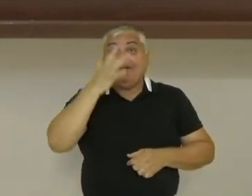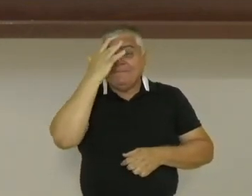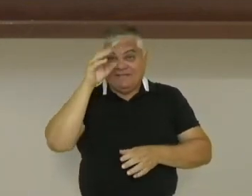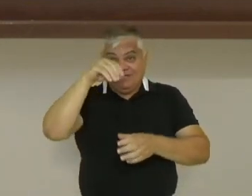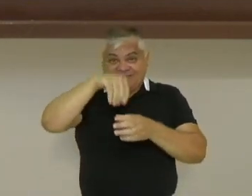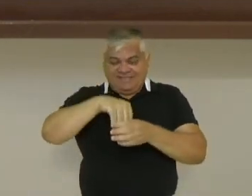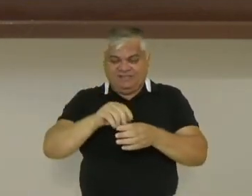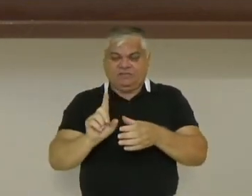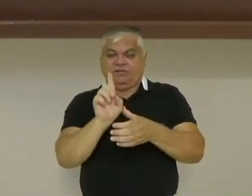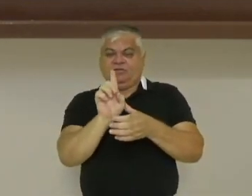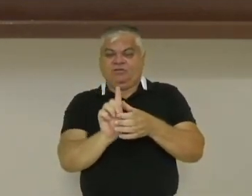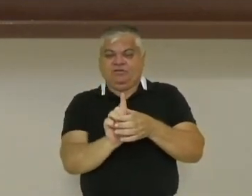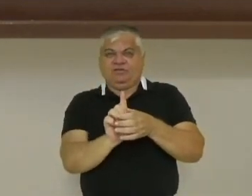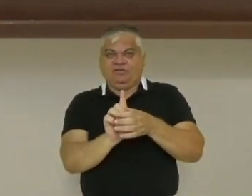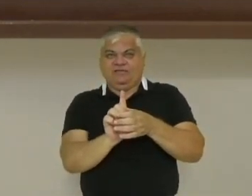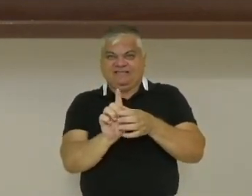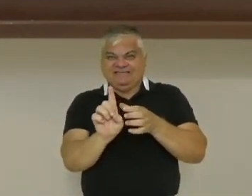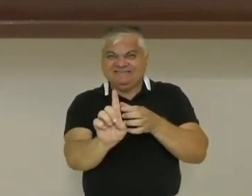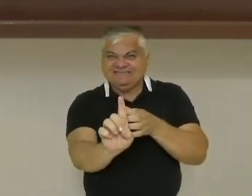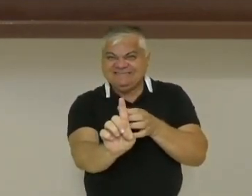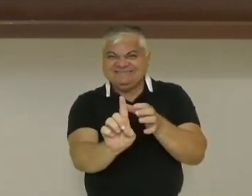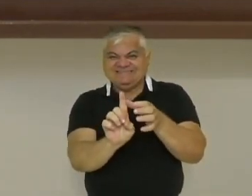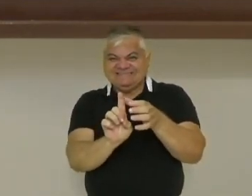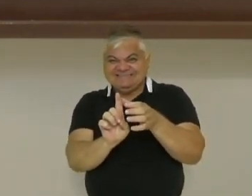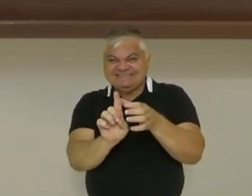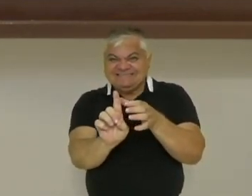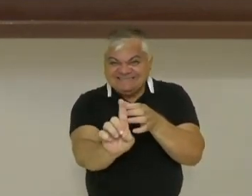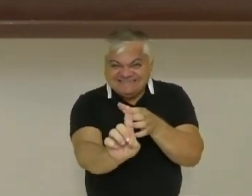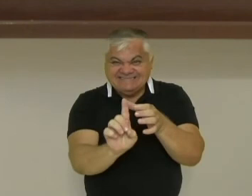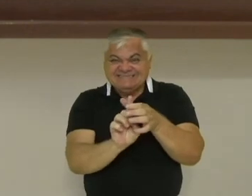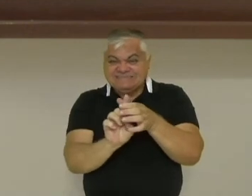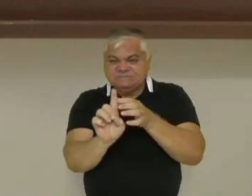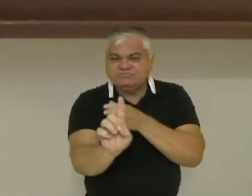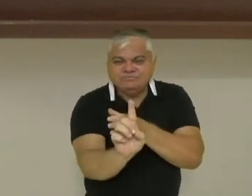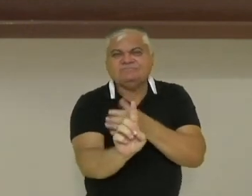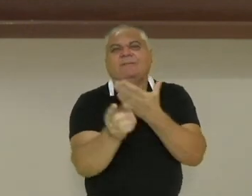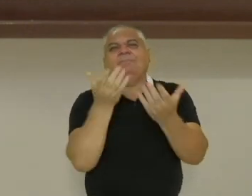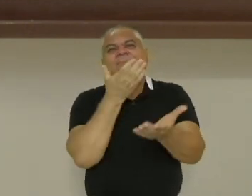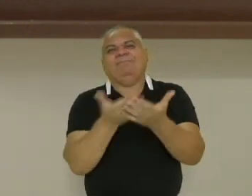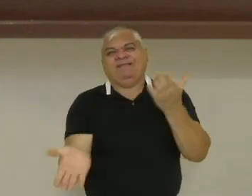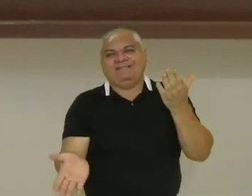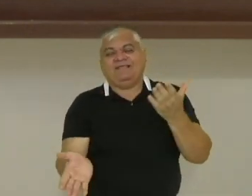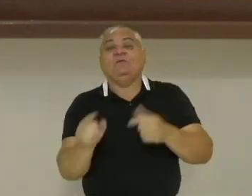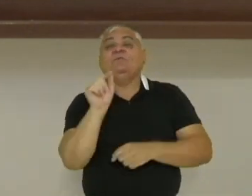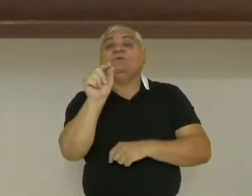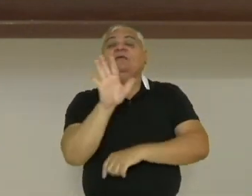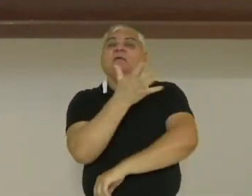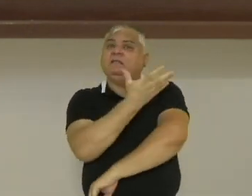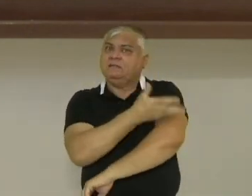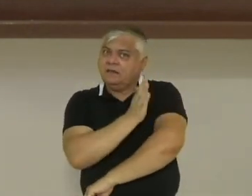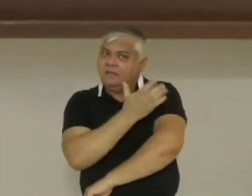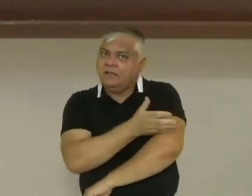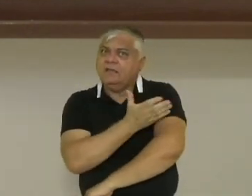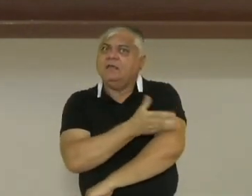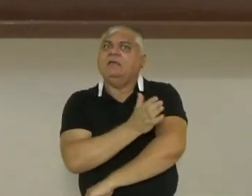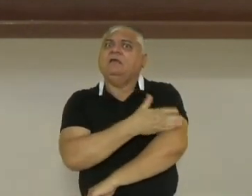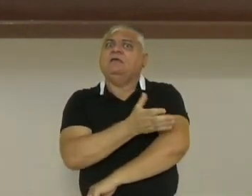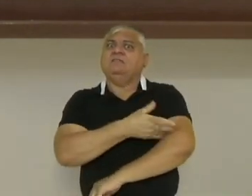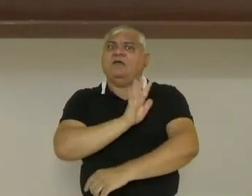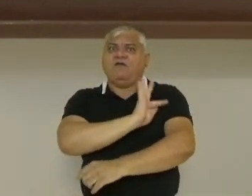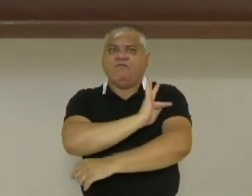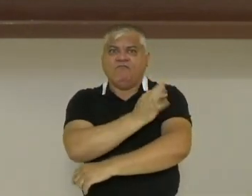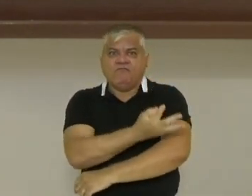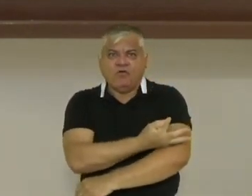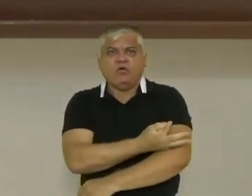espaço. Então, você vai empurrando até ela sair do espaço. Por quê? Isso é um tipo de treinamento para a luta, né? Você está criando força